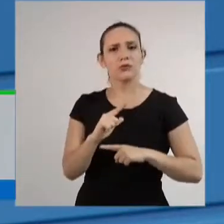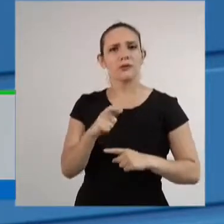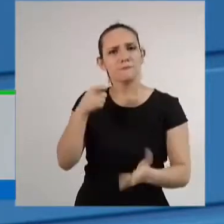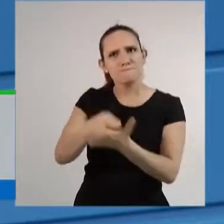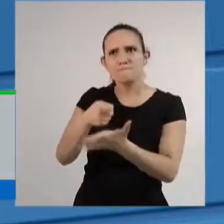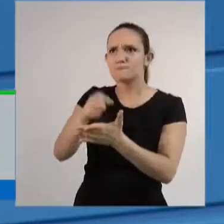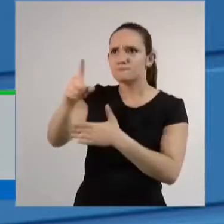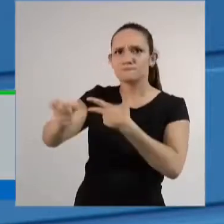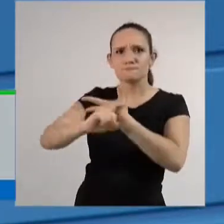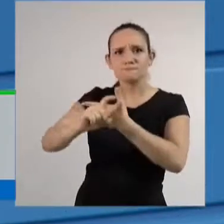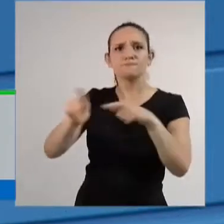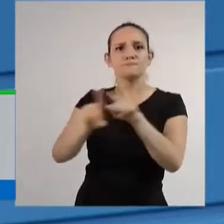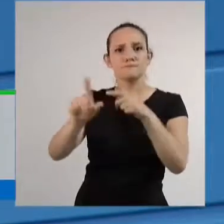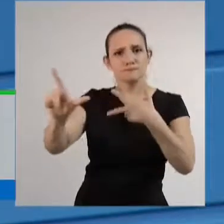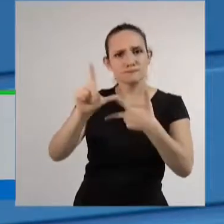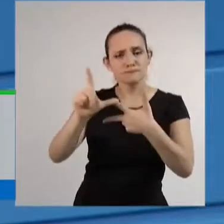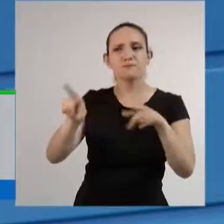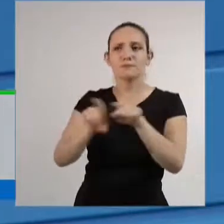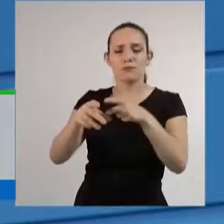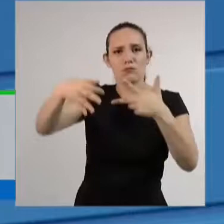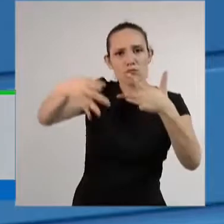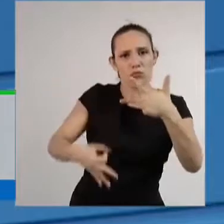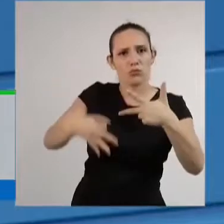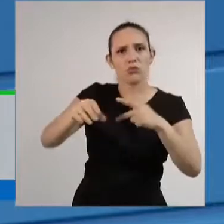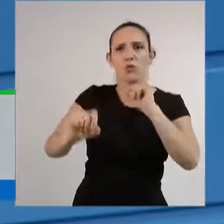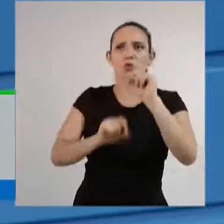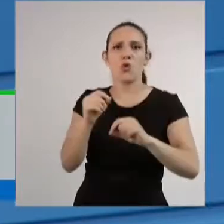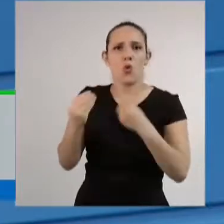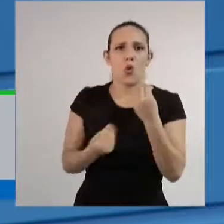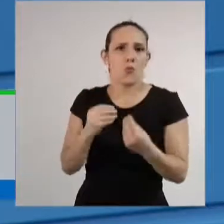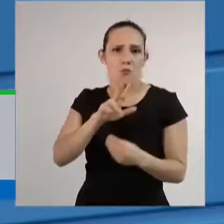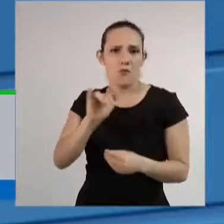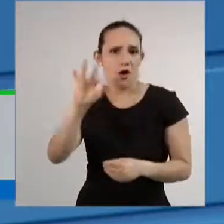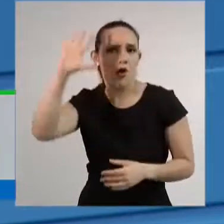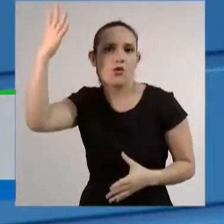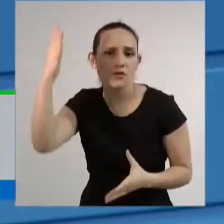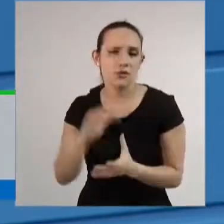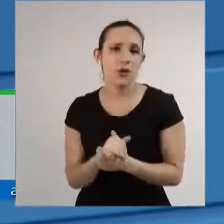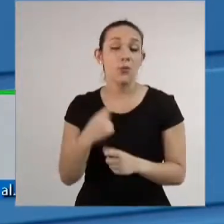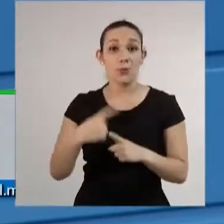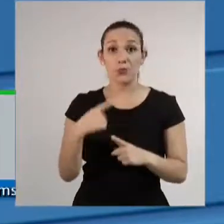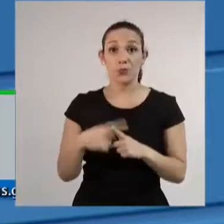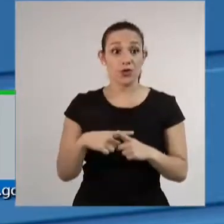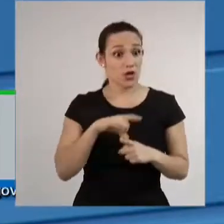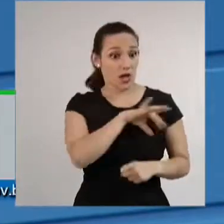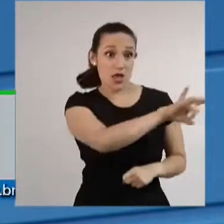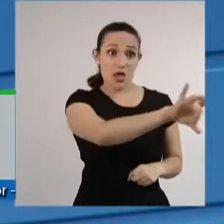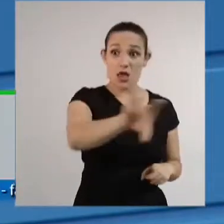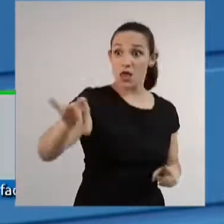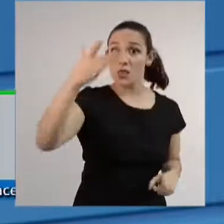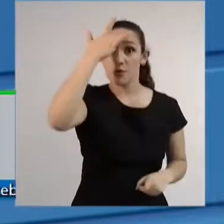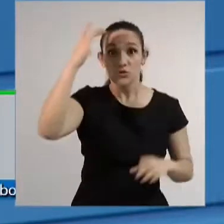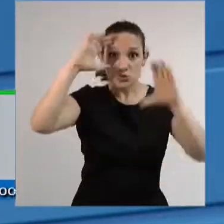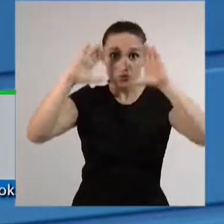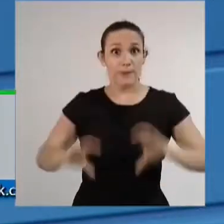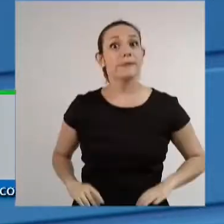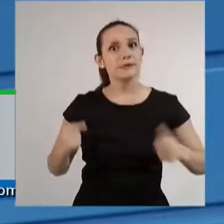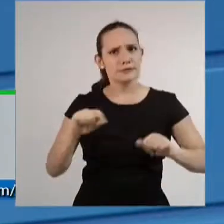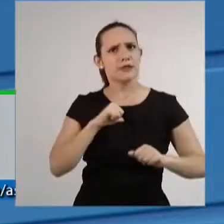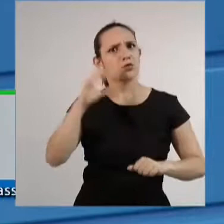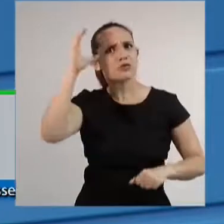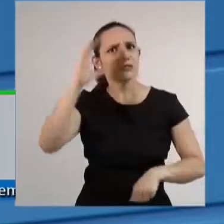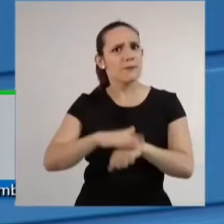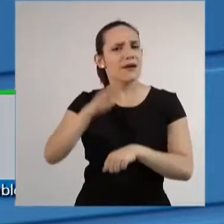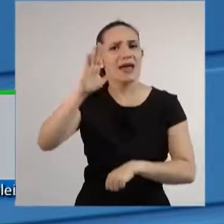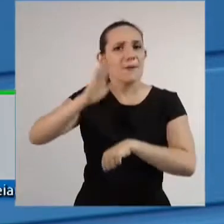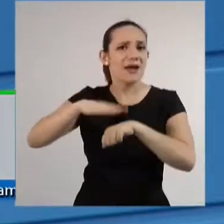do Executivo, do Legislativo e do Judiciário, depois desse amplo debate, que dê a cada um de nós, cidadão, uma consciência maior sobre a